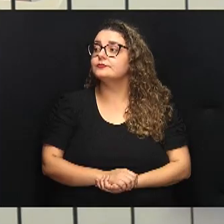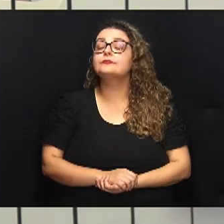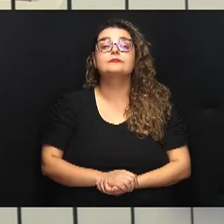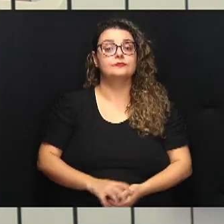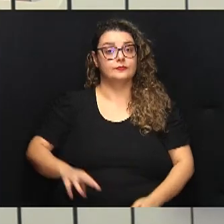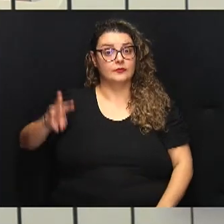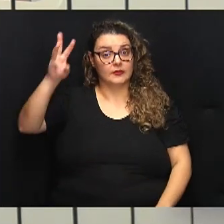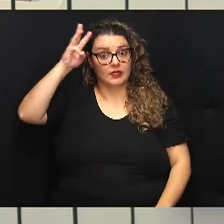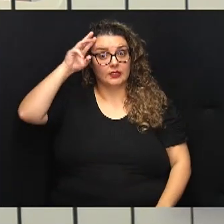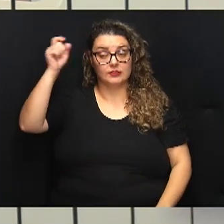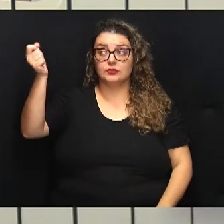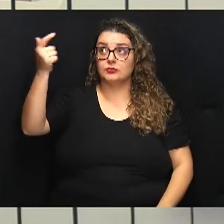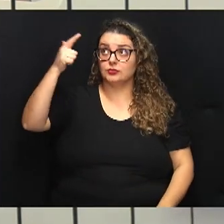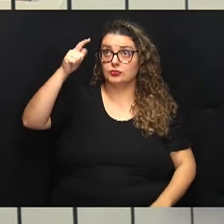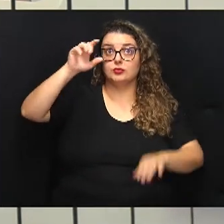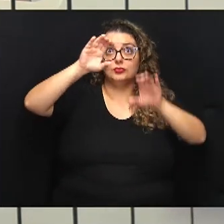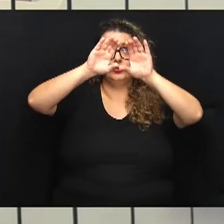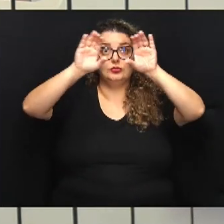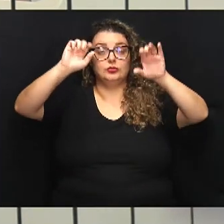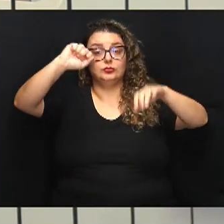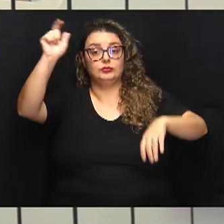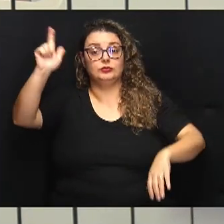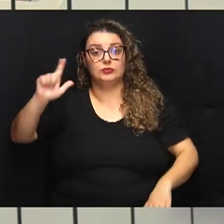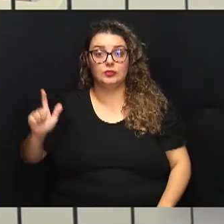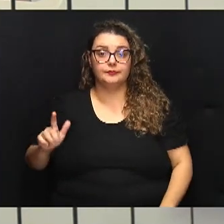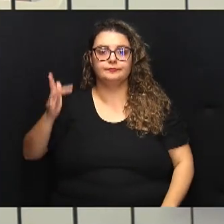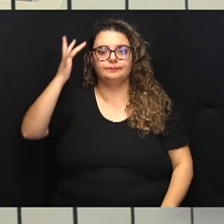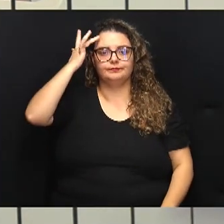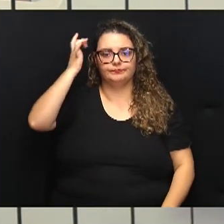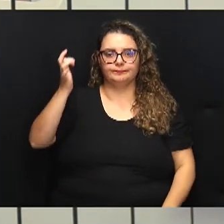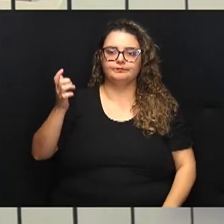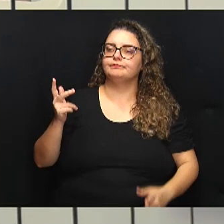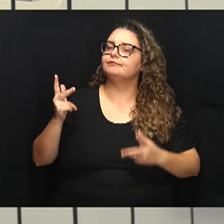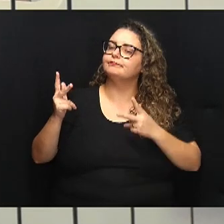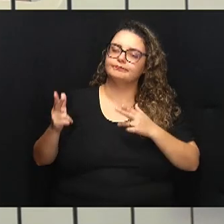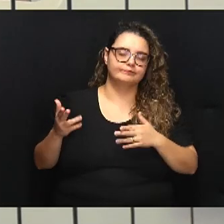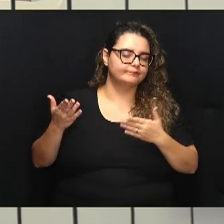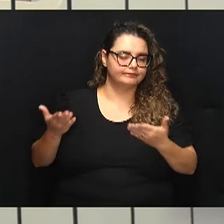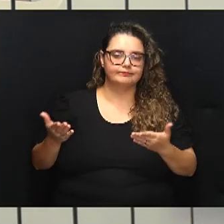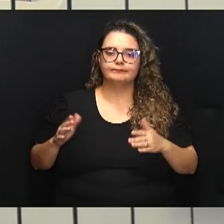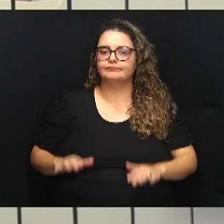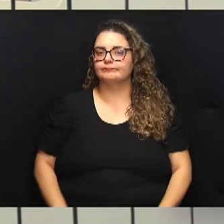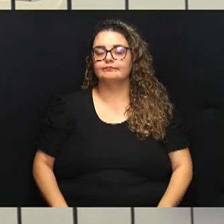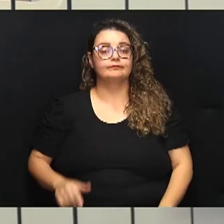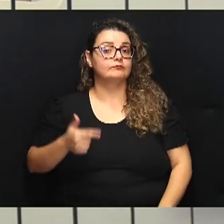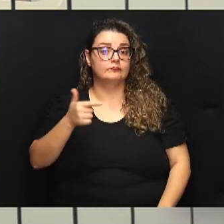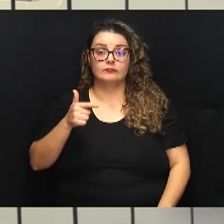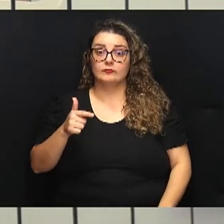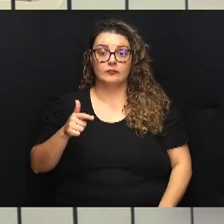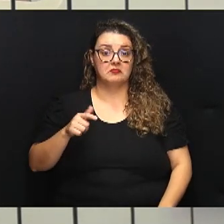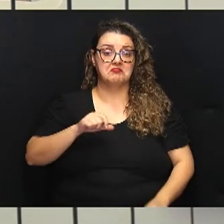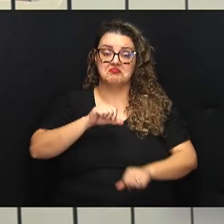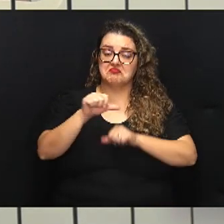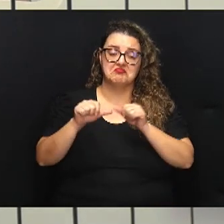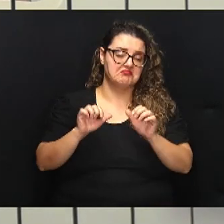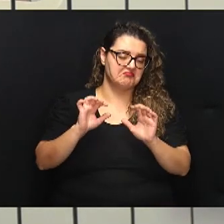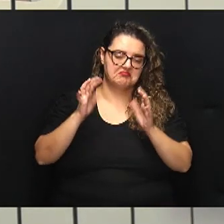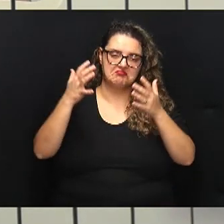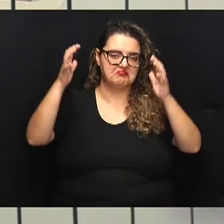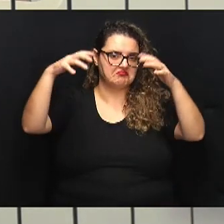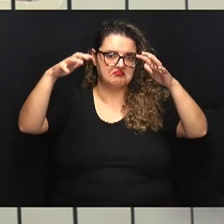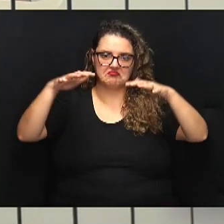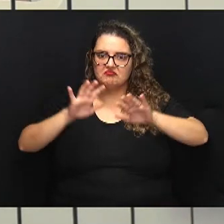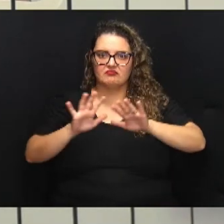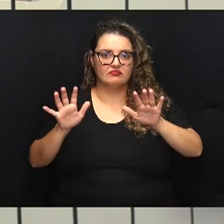Terça-feira de sol e céu azul e para amanhã a mesma condição, viu? Não tem previsão de mudanças, de chuva